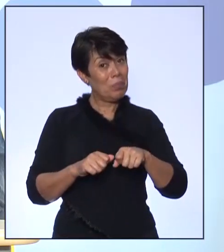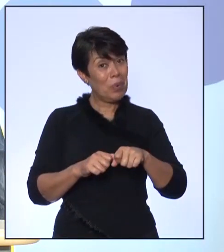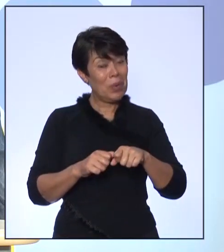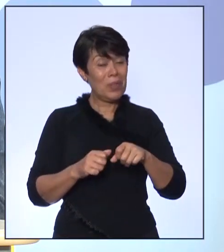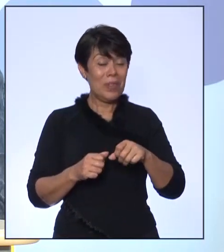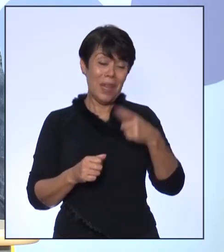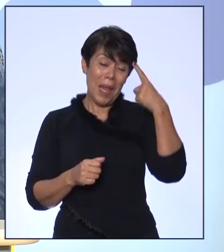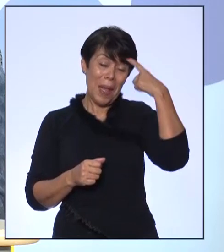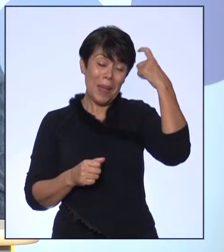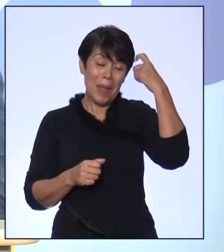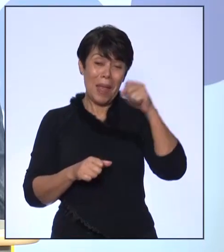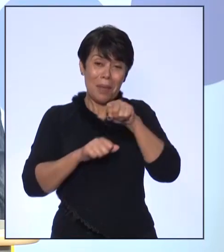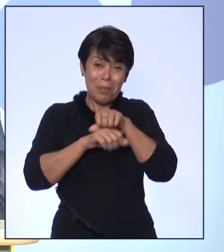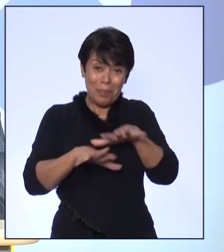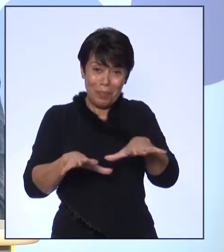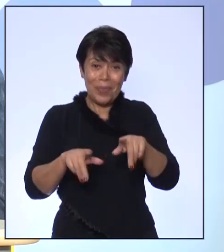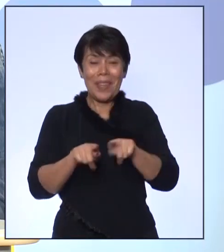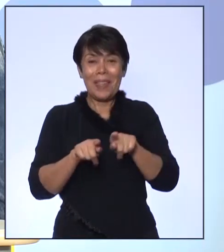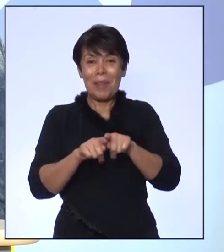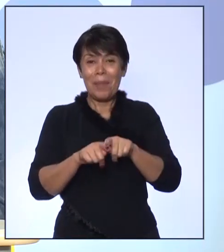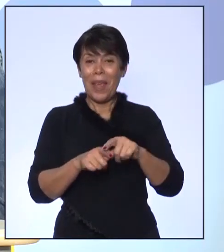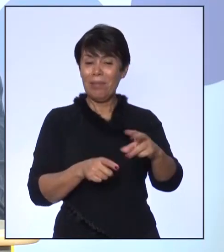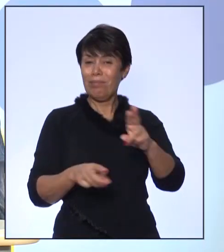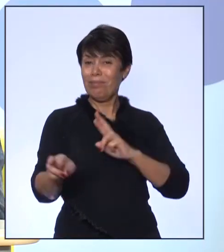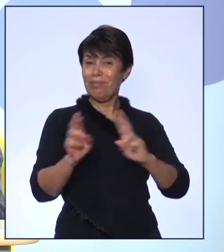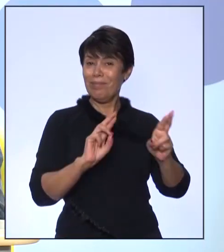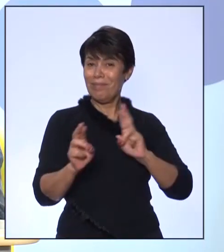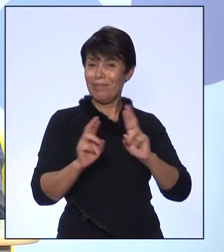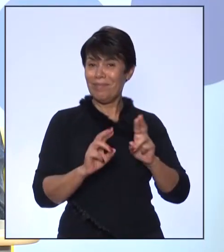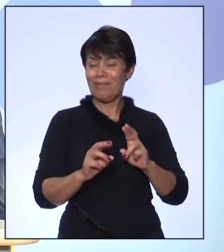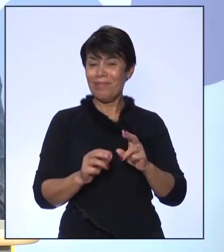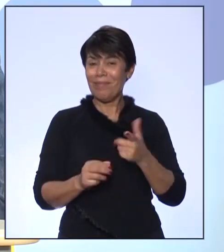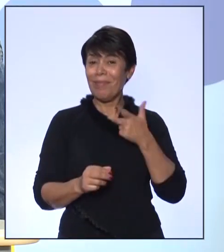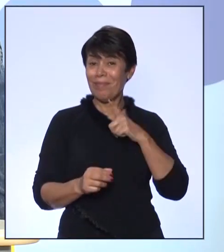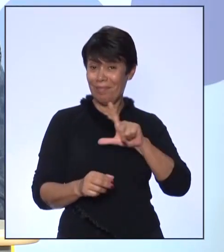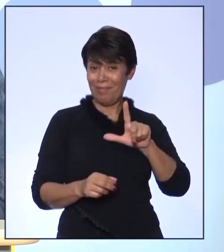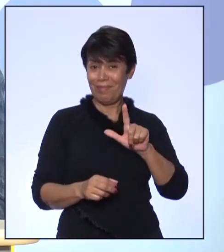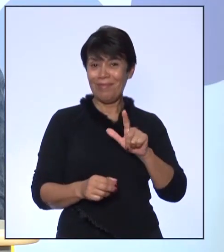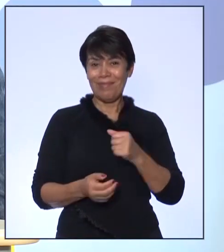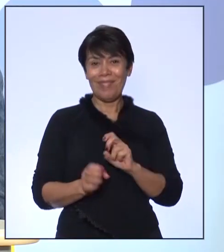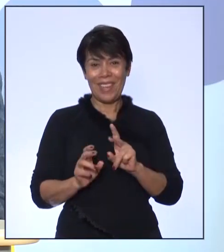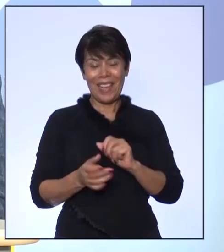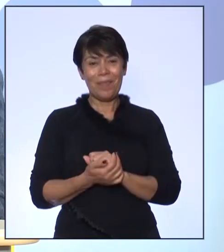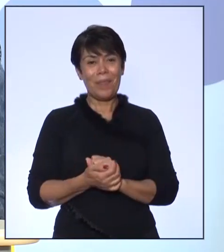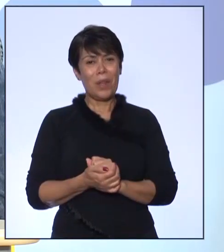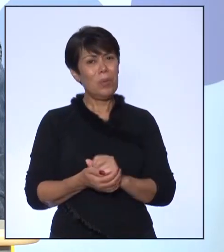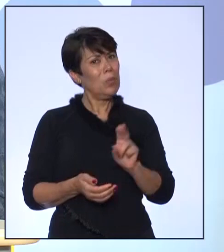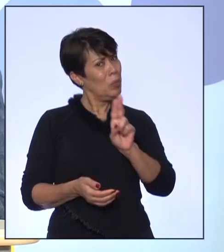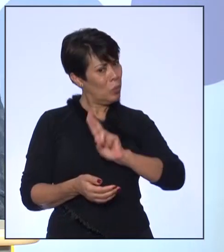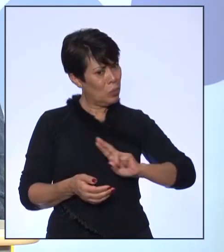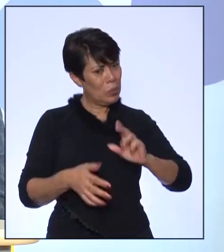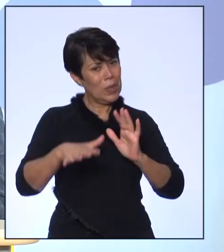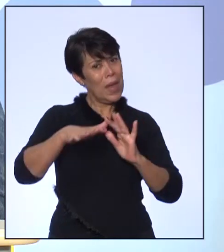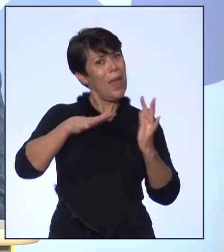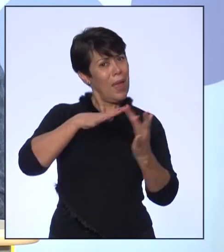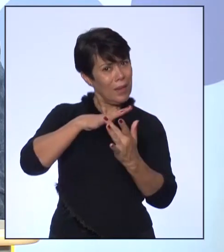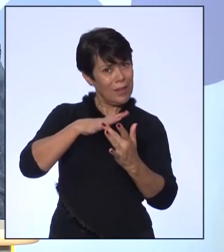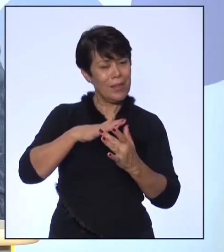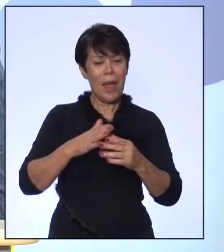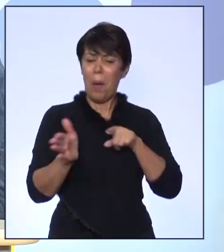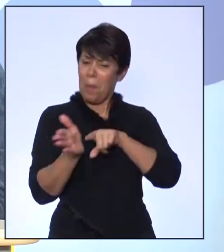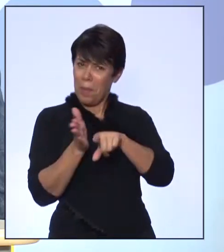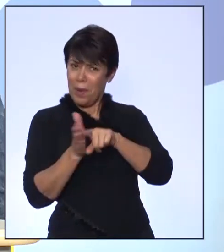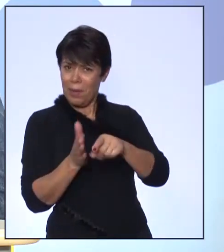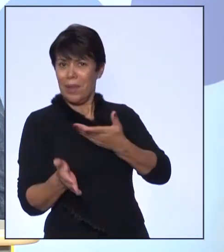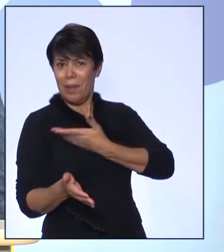as suas ideias e também recebendo aí informações dos seus colegas, tá bom? Então, usem as redes sociais de vocês, perguntem para os amigos,